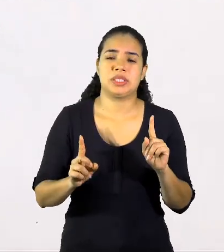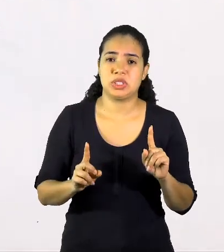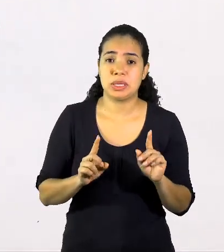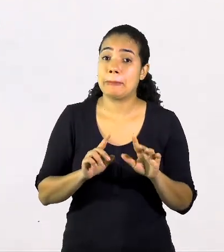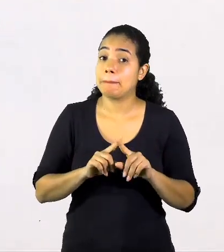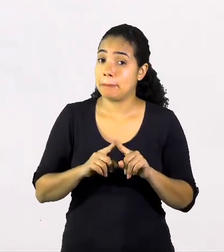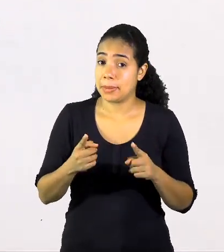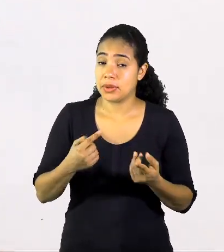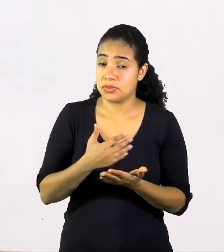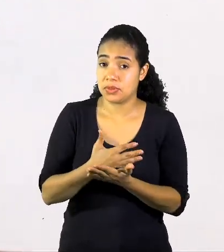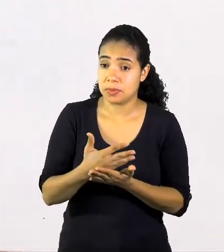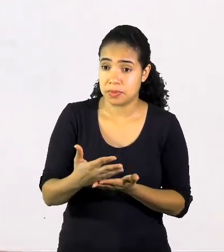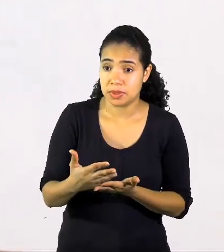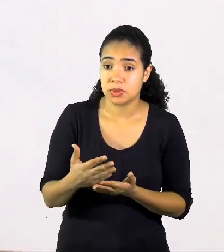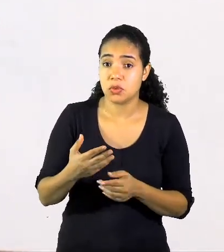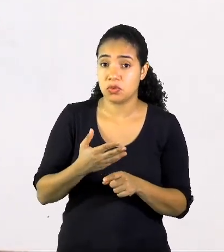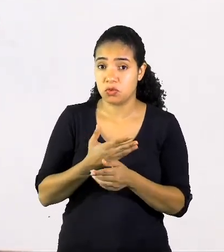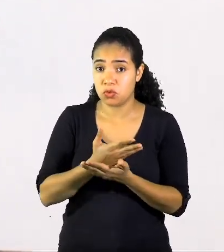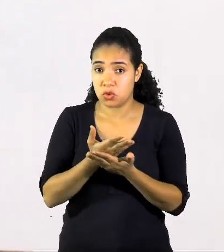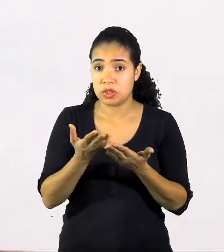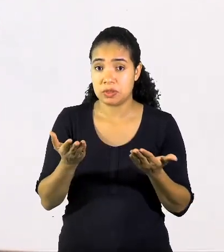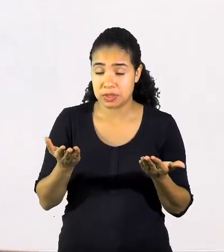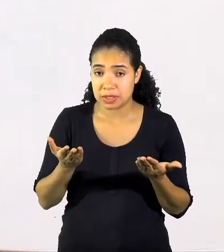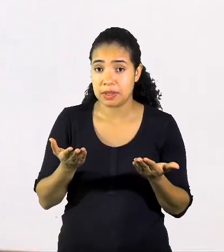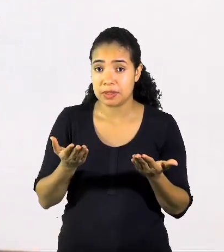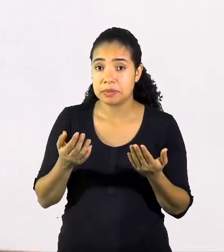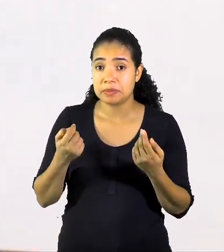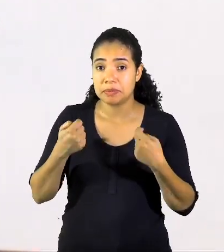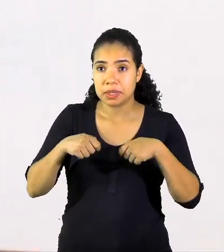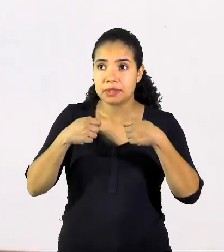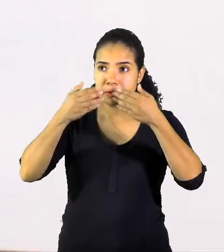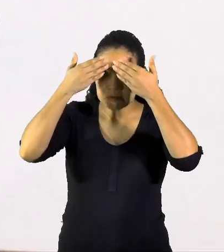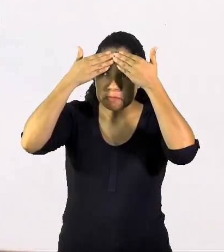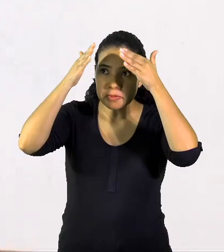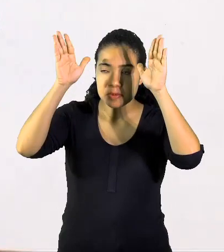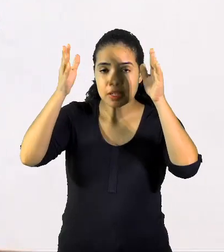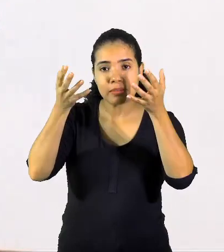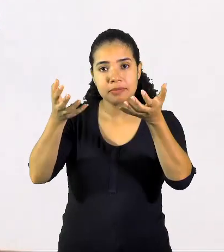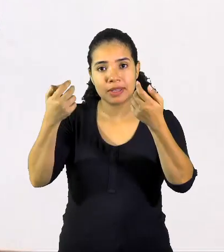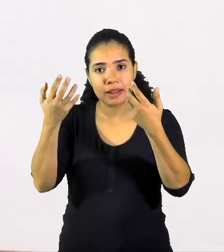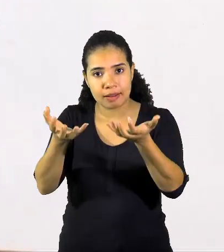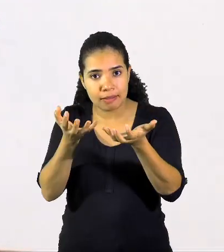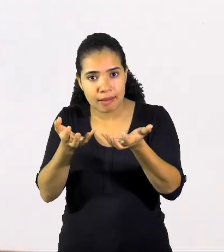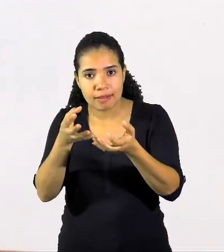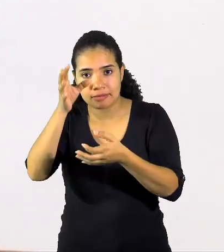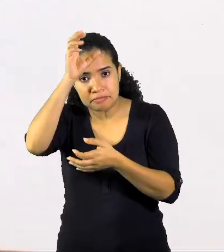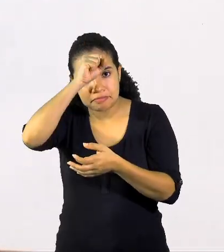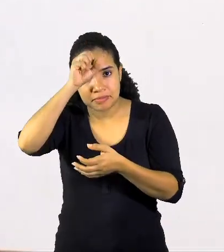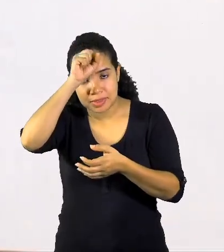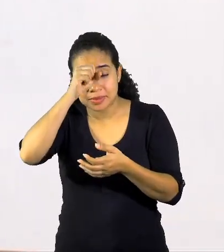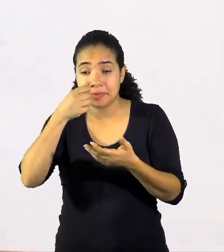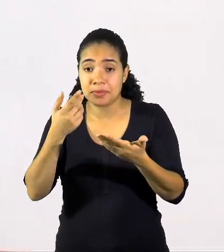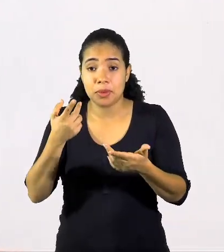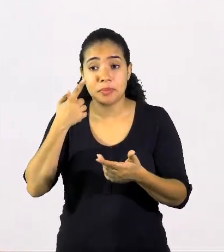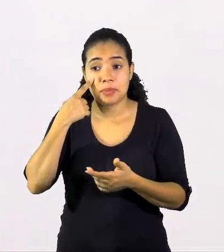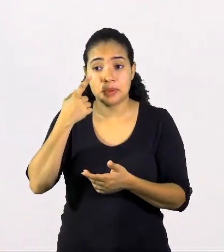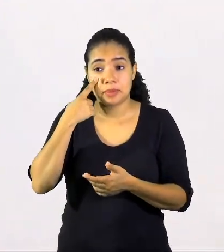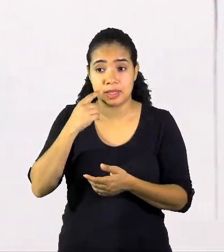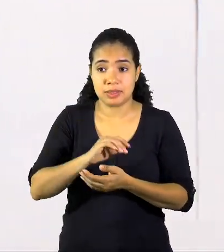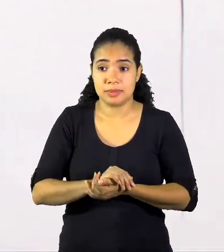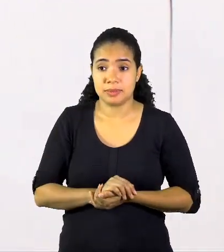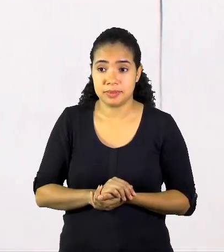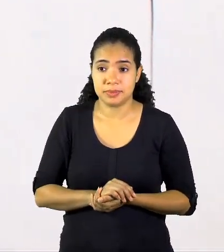vamos lá. Estou com a mente aberta aqui, estou disposto, quero entender isso aí. Então, a primeira coisa que eu falei aqui foi sobre